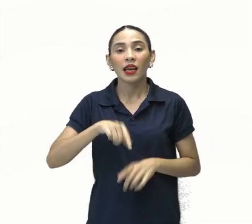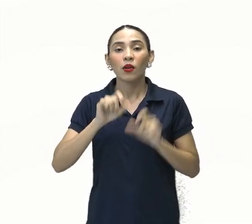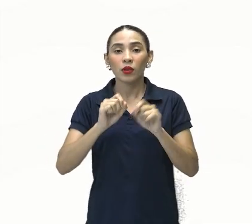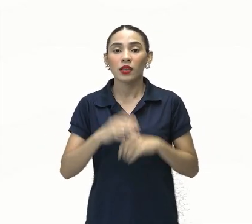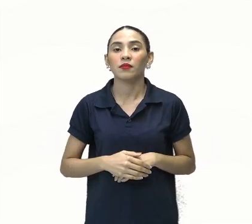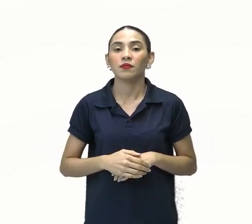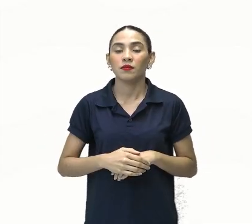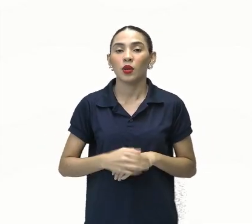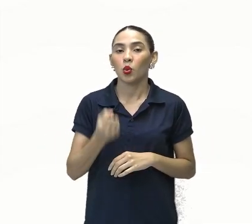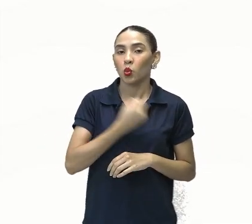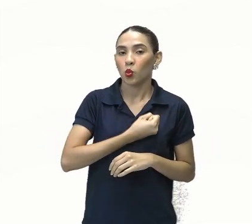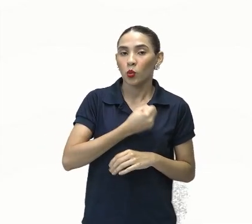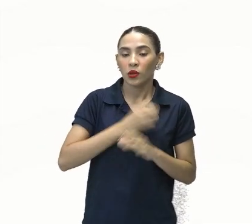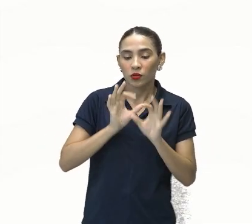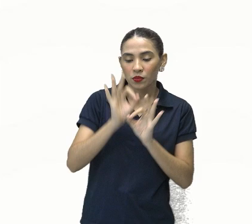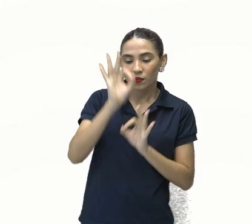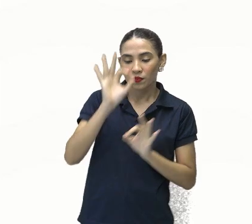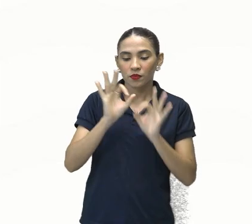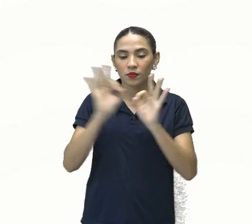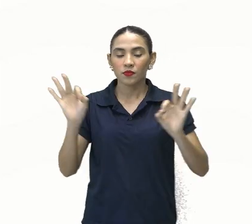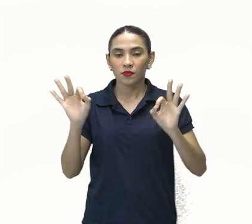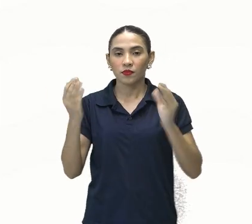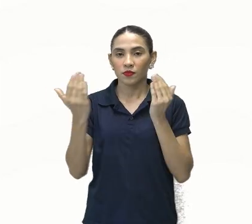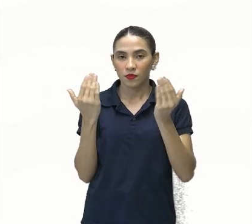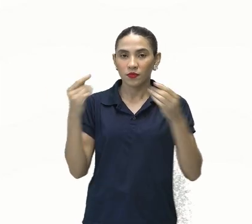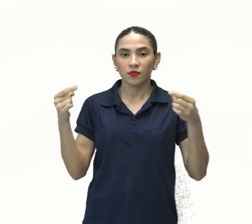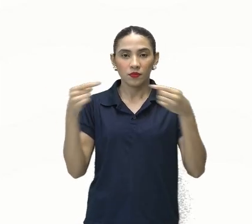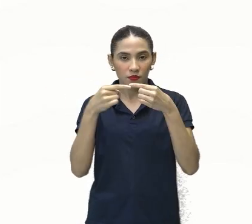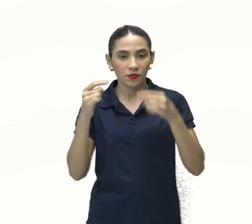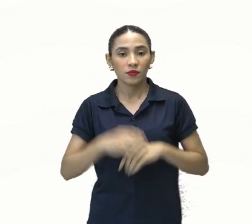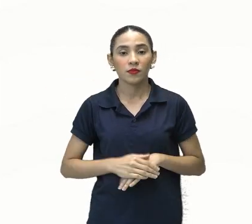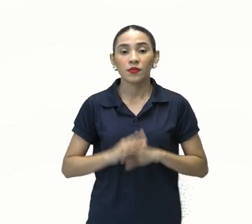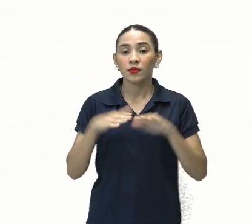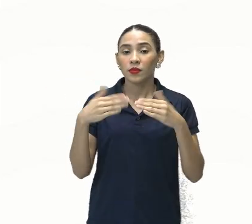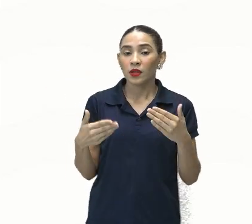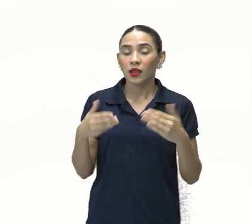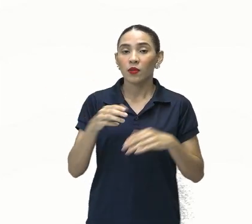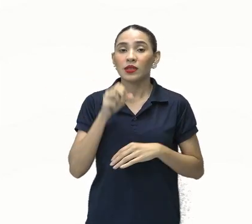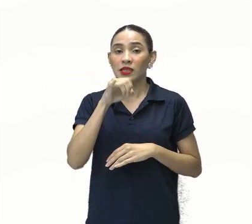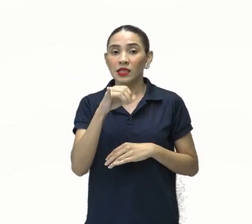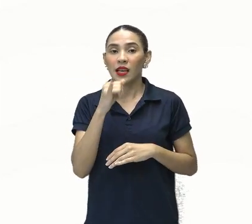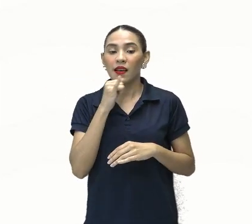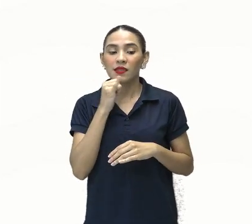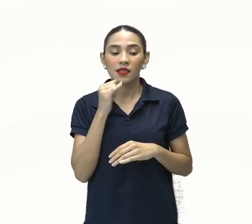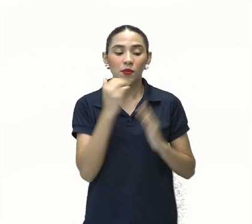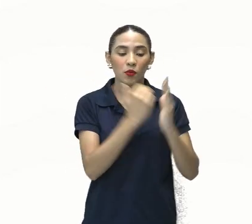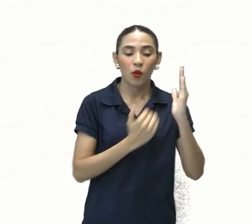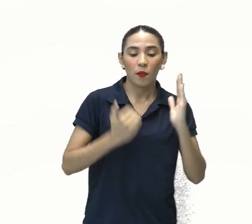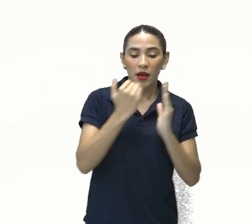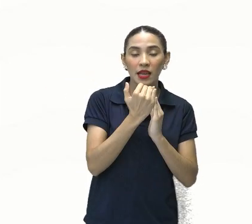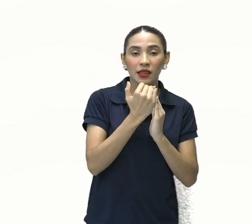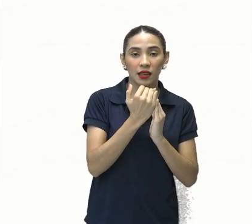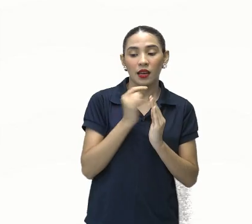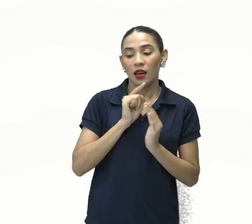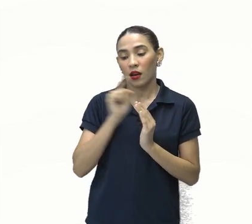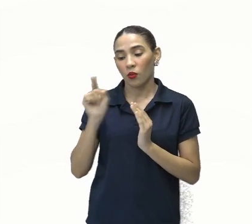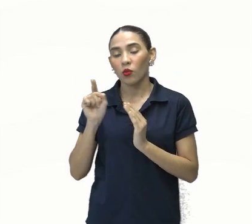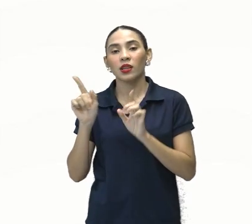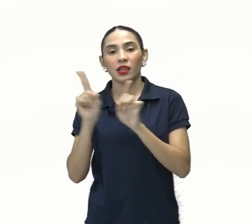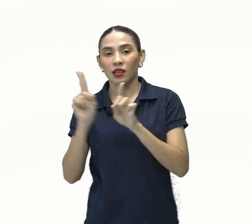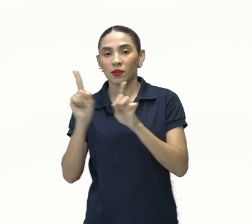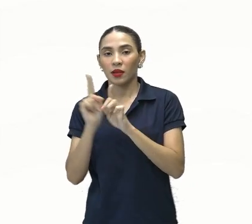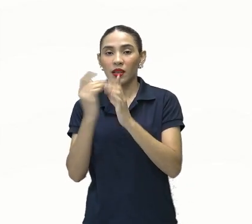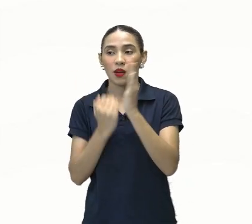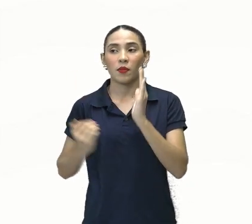grandezas diretamente proporcionais. Então, quando uma aumentar, a outra também